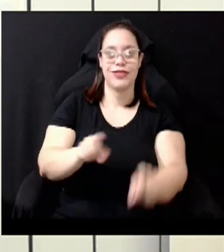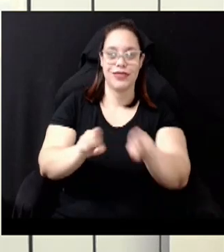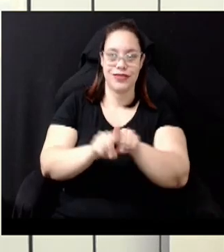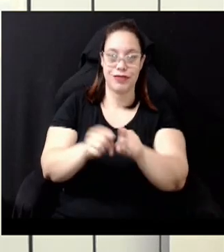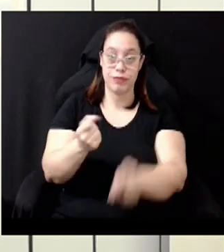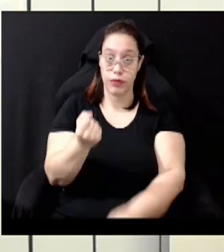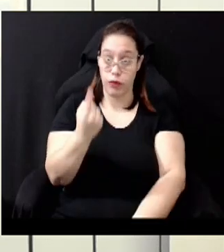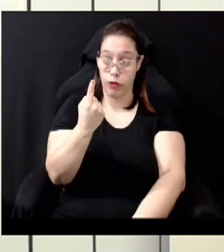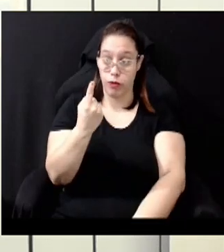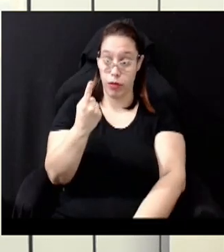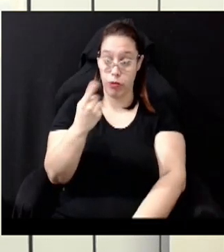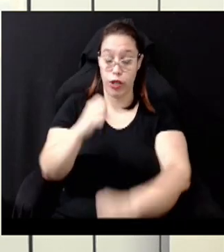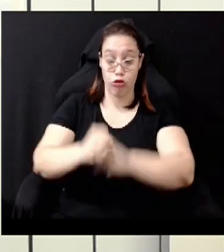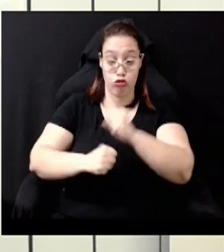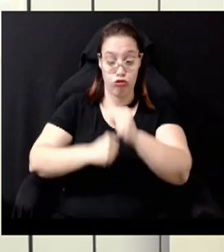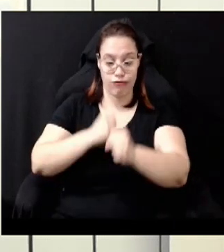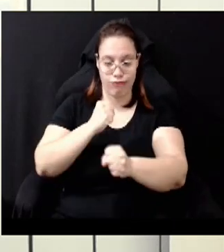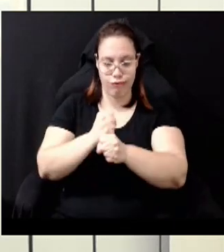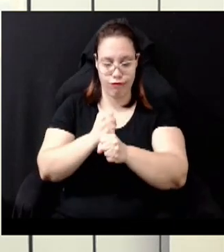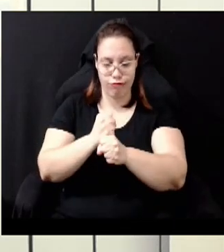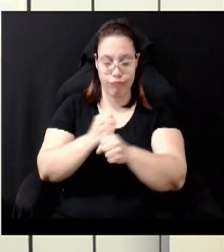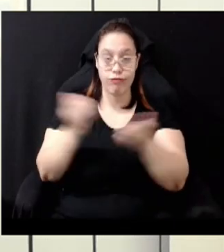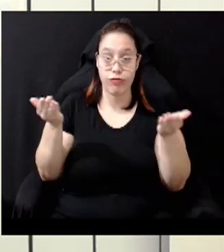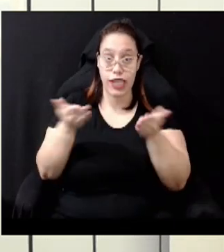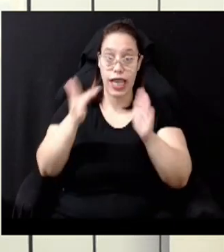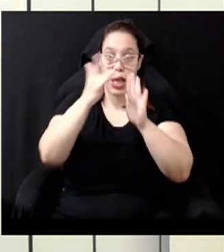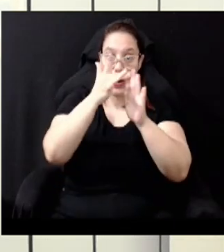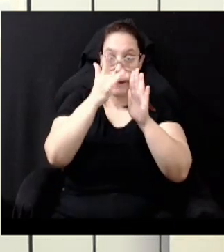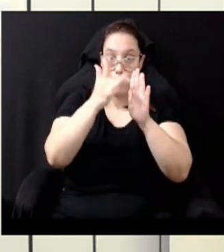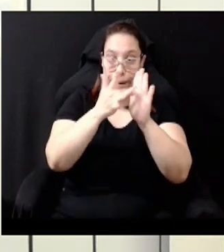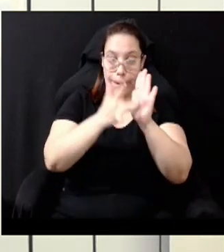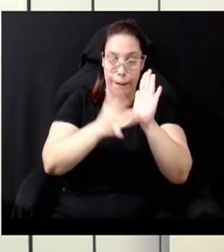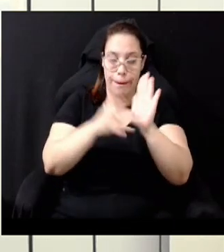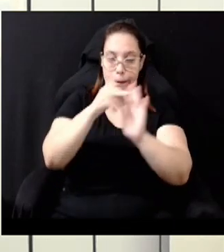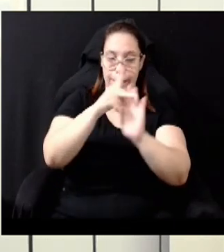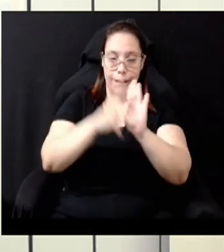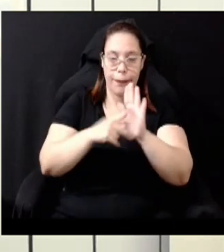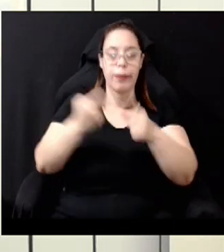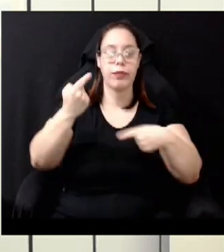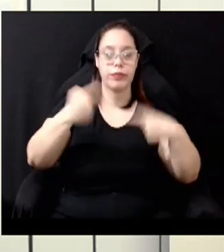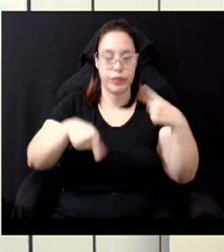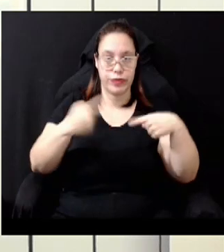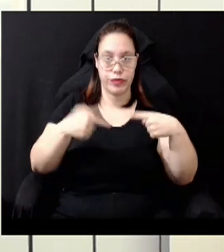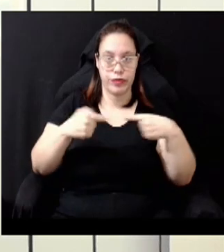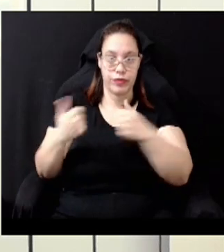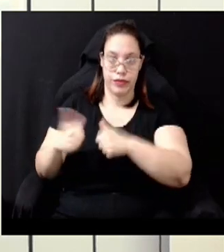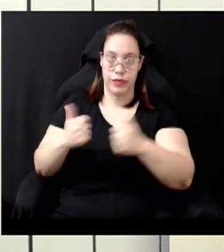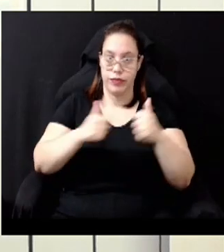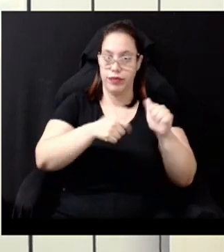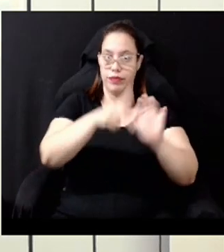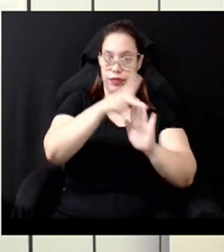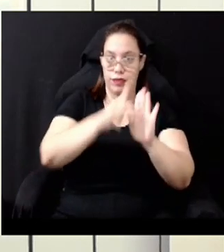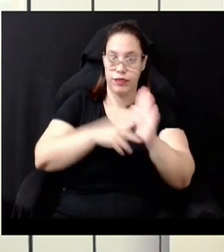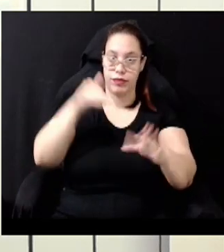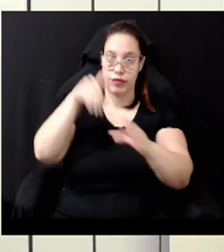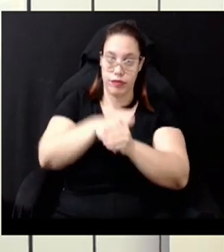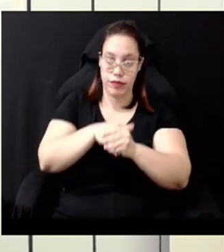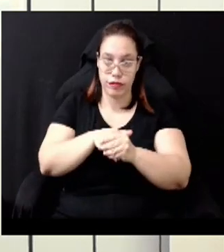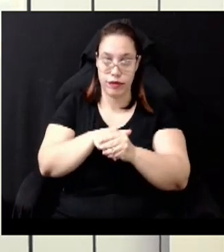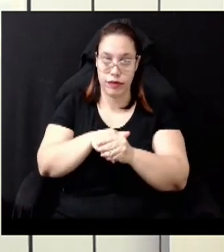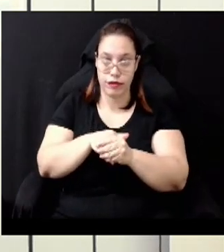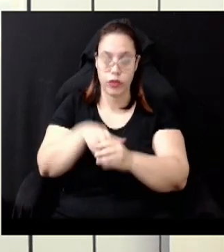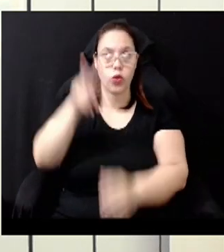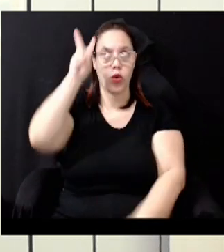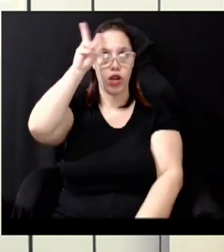do ano e a gente confere agora todos os projetos que serão discutidos e votados nesta segunda-feira, lembrando que